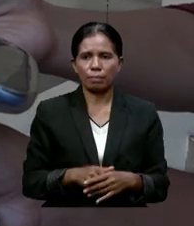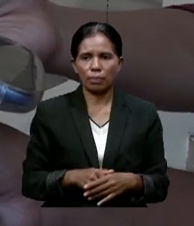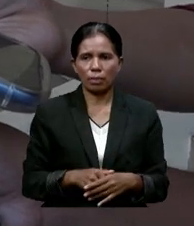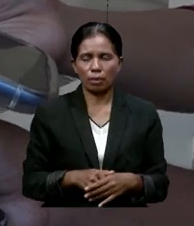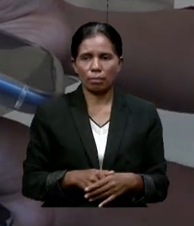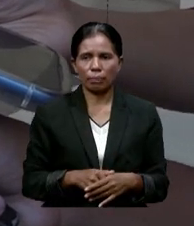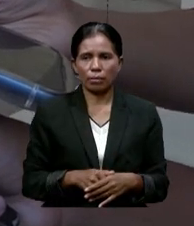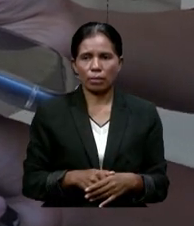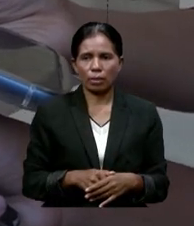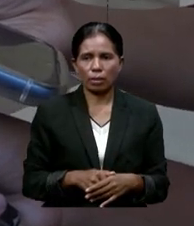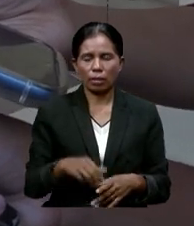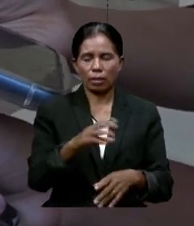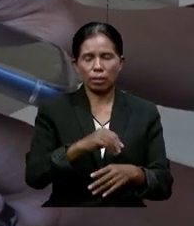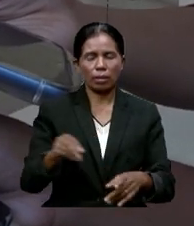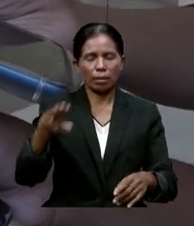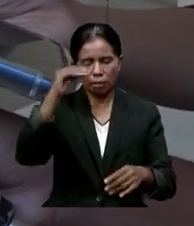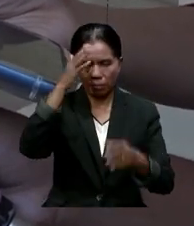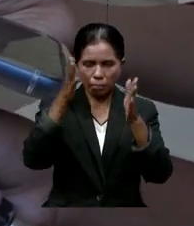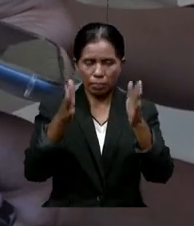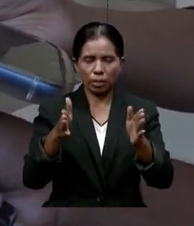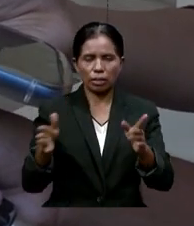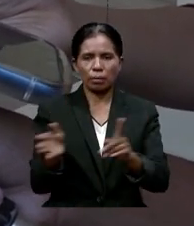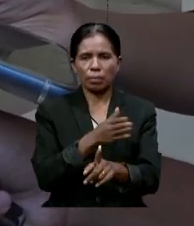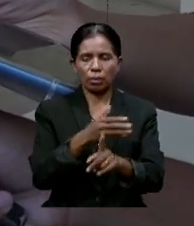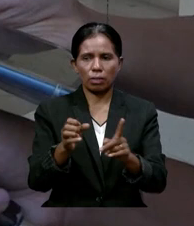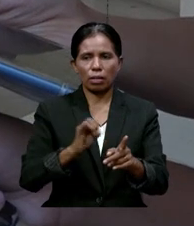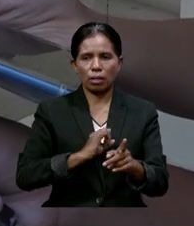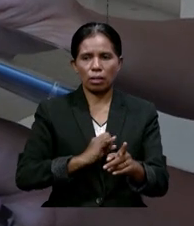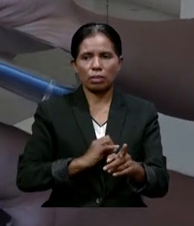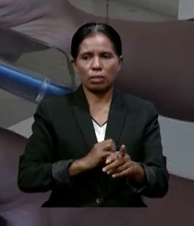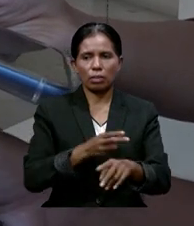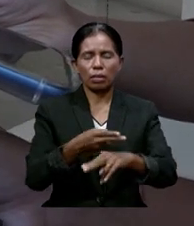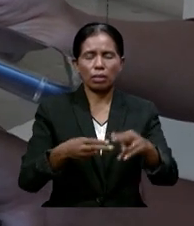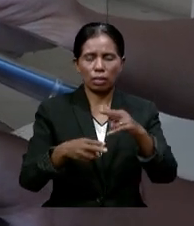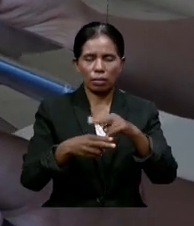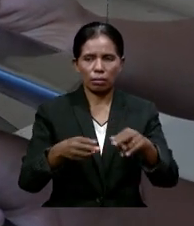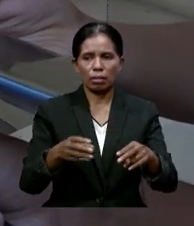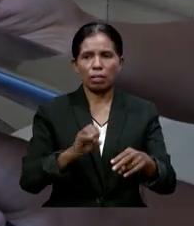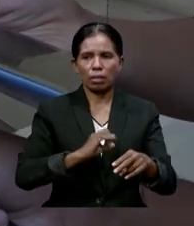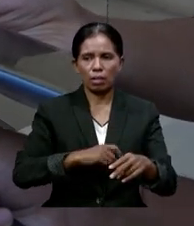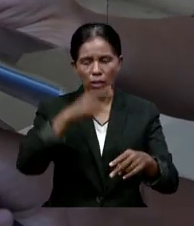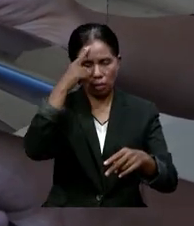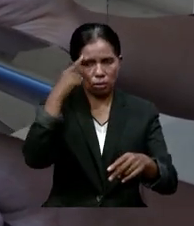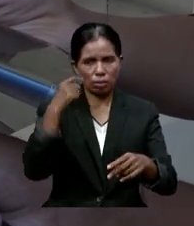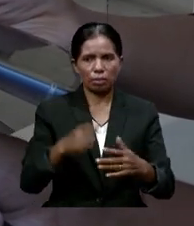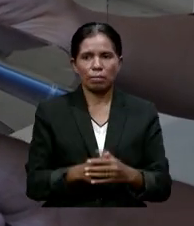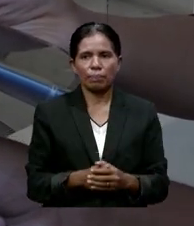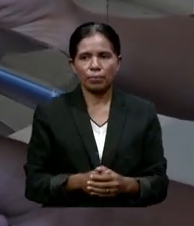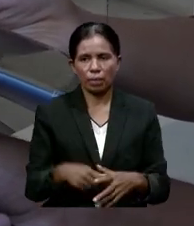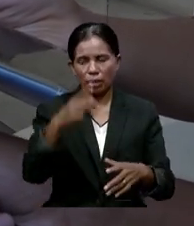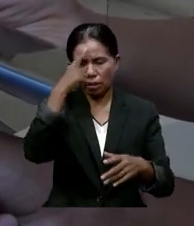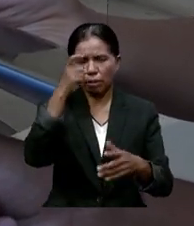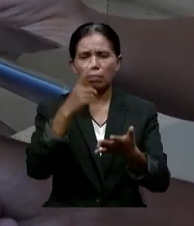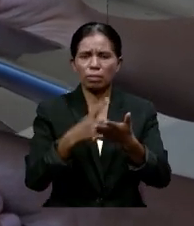lor mestre prok pak. Hau atu hau ni lima ay mama roto. Hau kosar parmate. Ai, tama sai dia